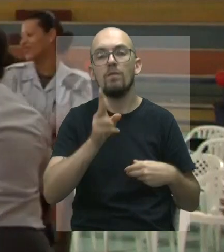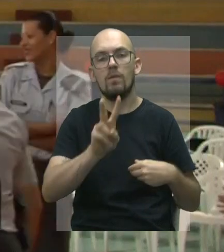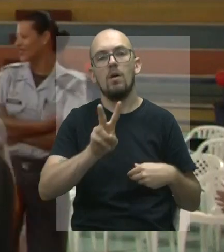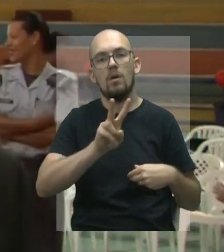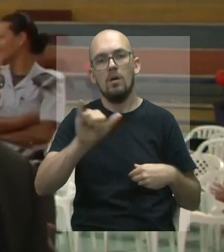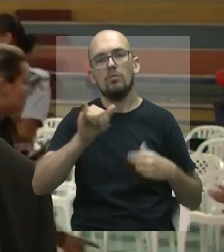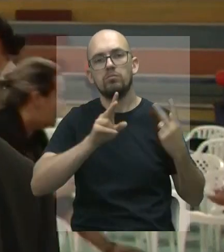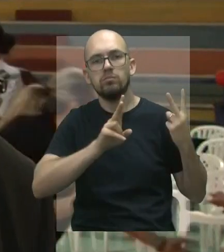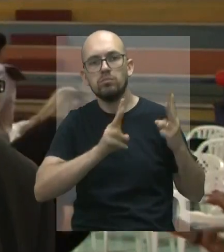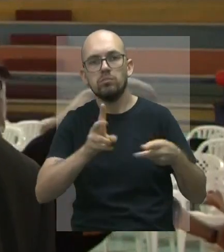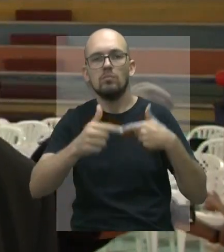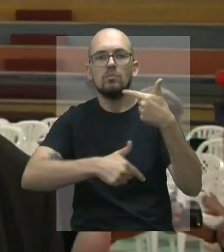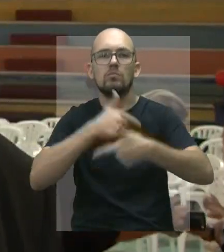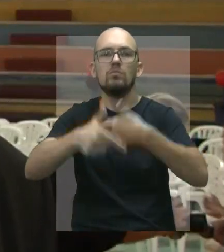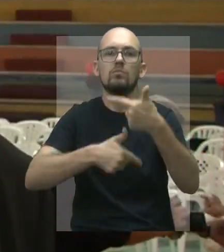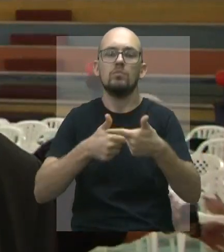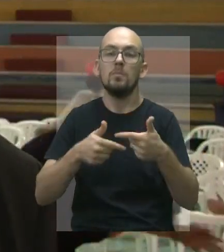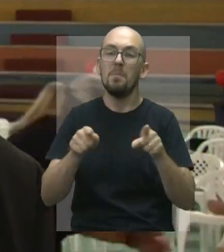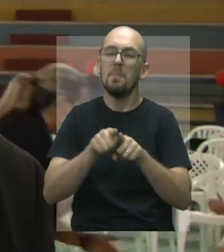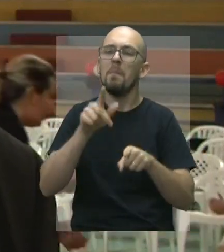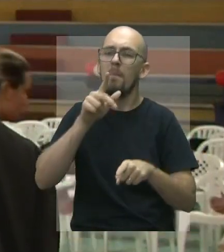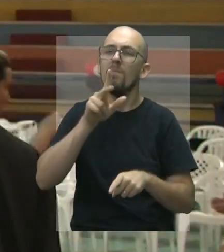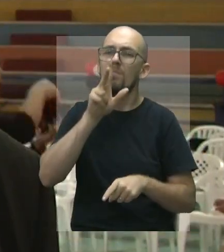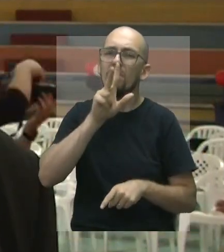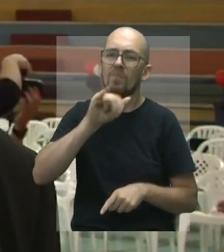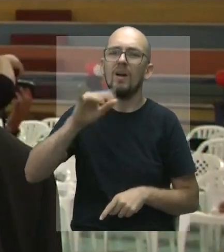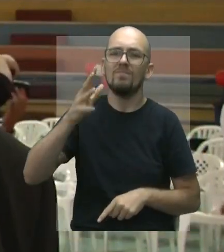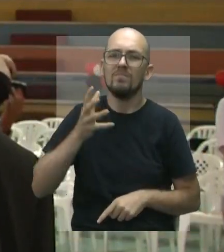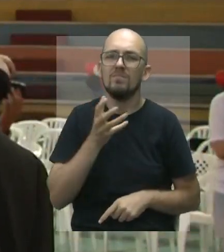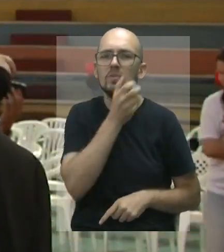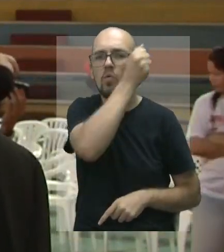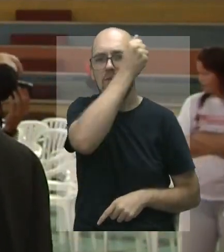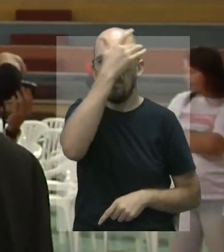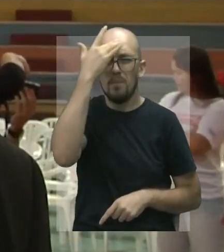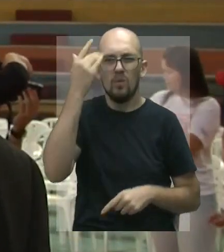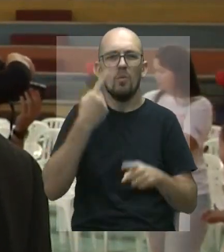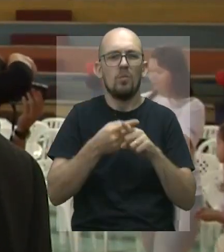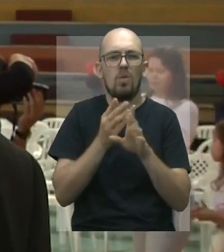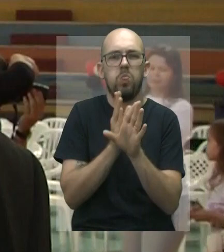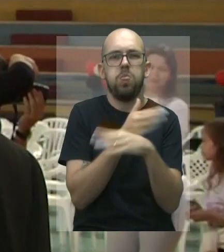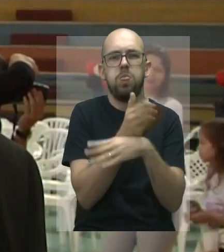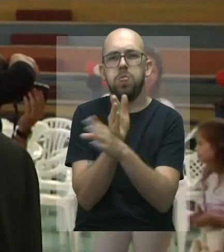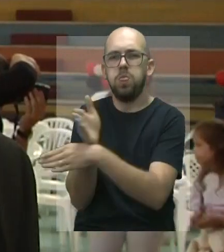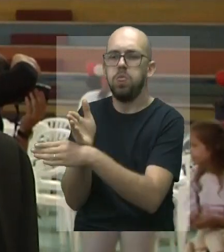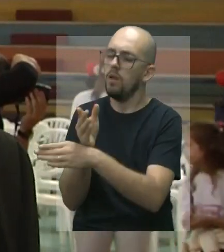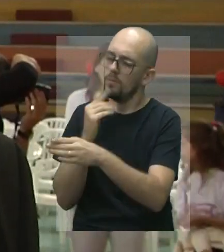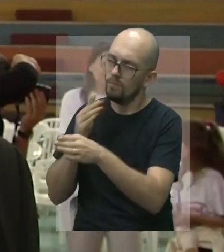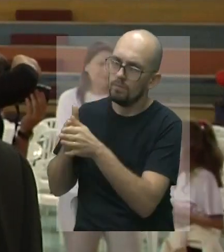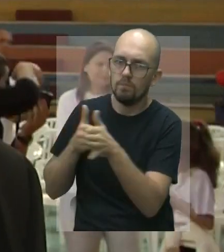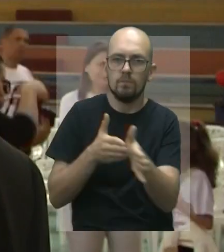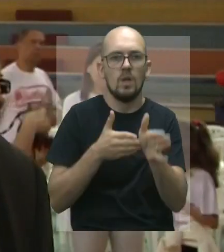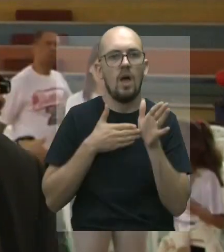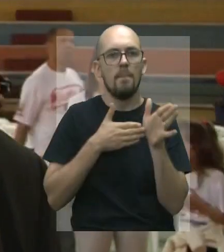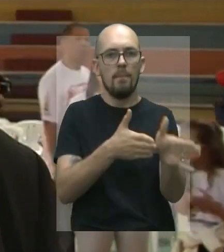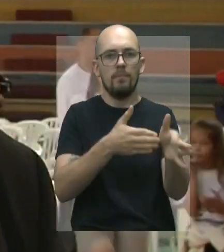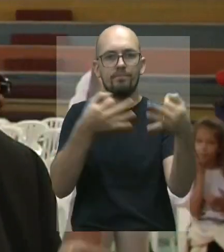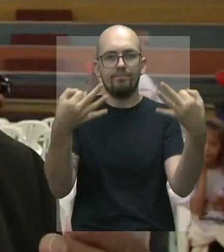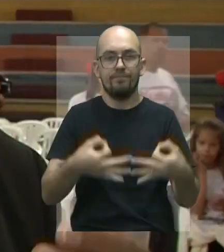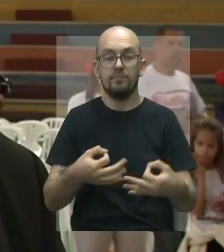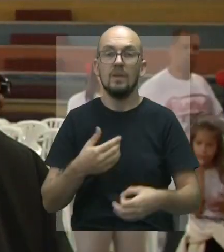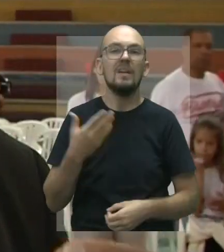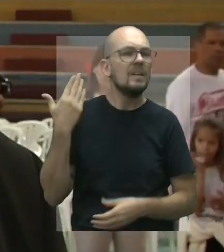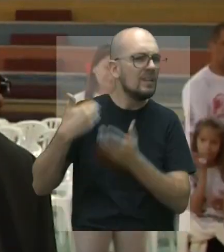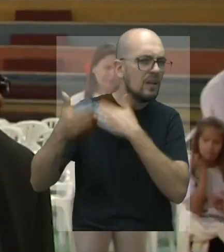continuidade a esse trabalho e vai ainda tirar muita gente do caminho do mal. Como eu disse no começo, eu participei